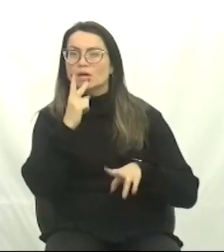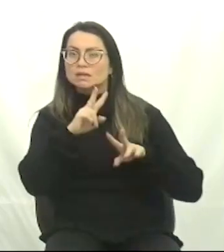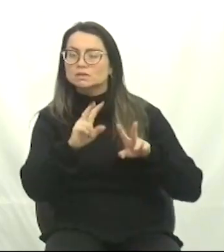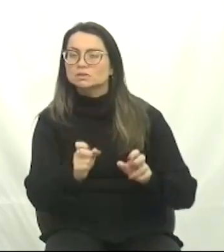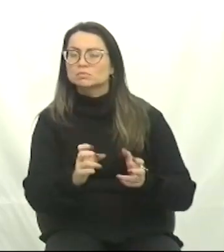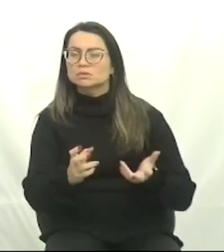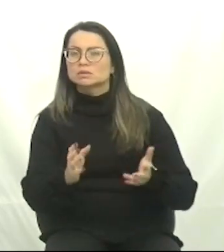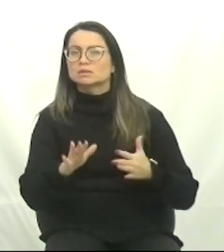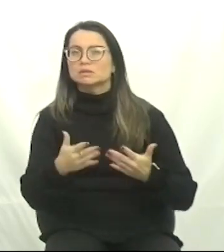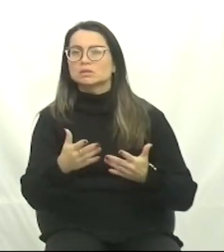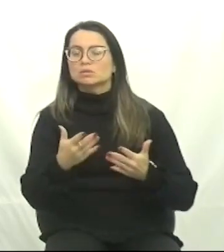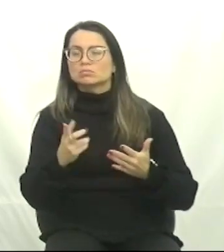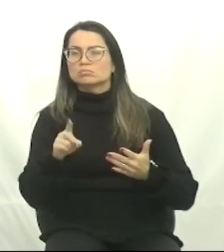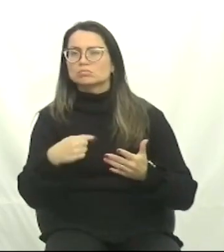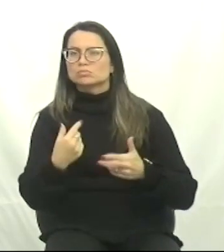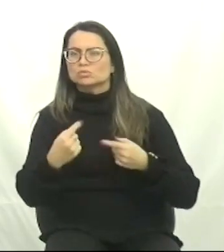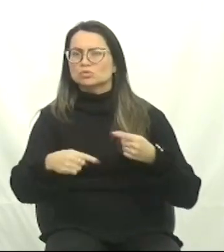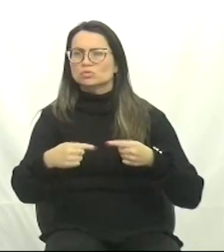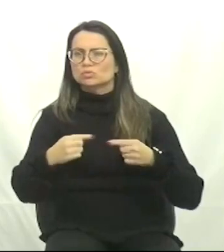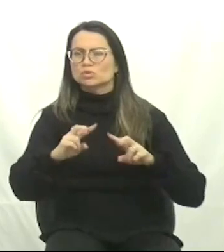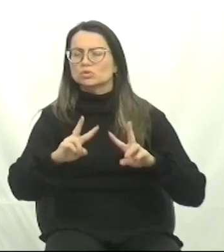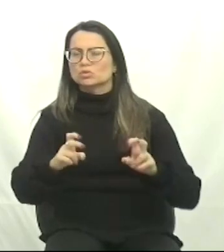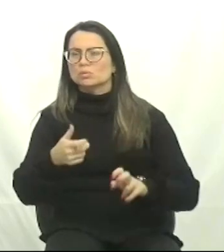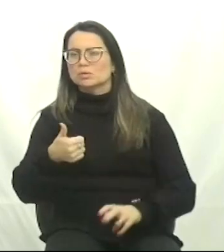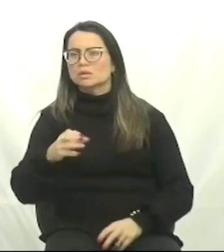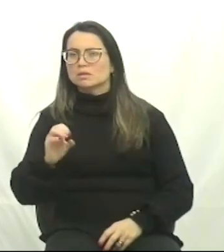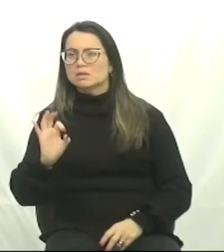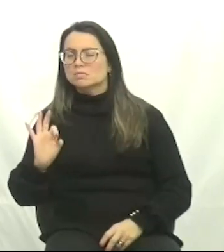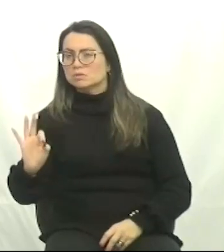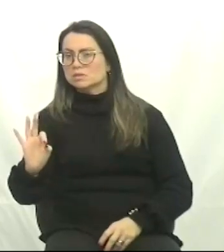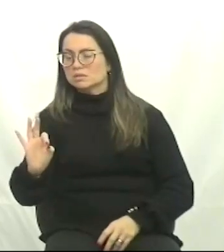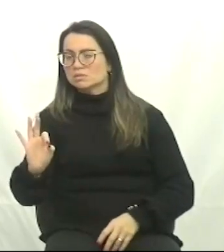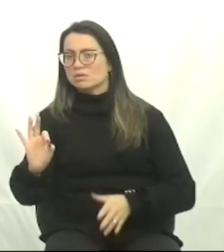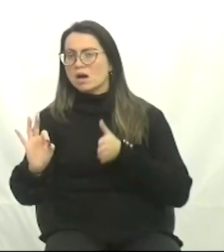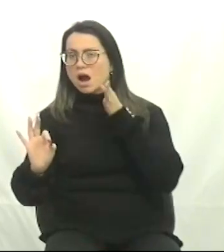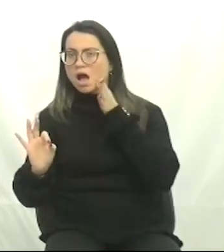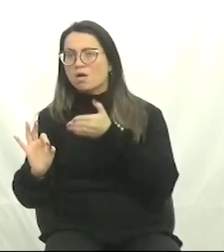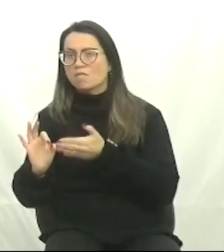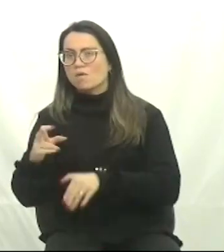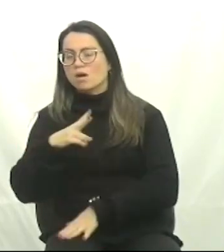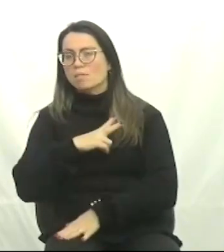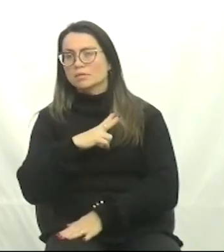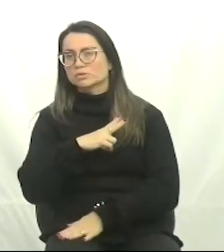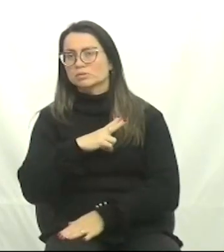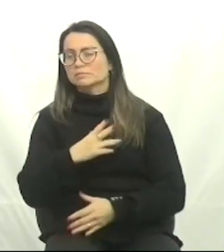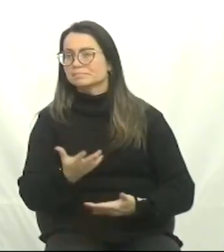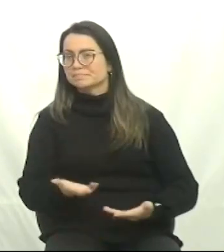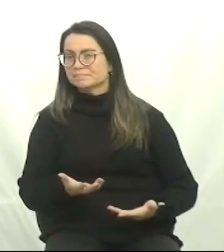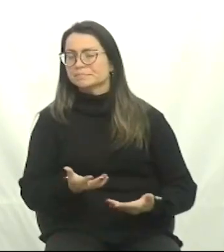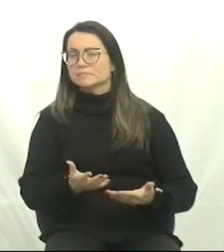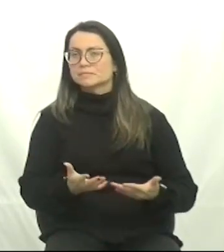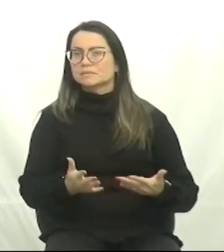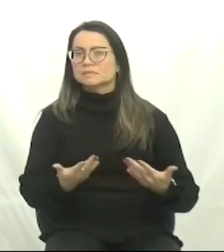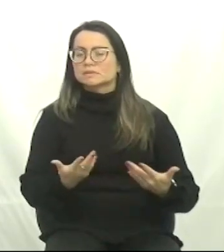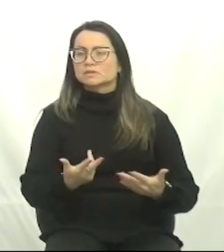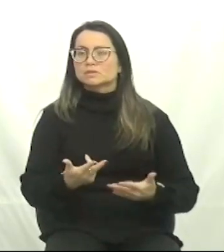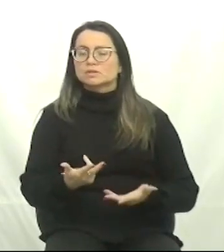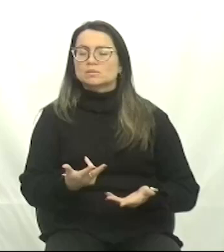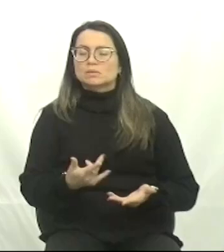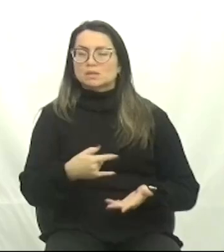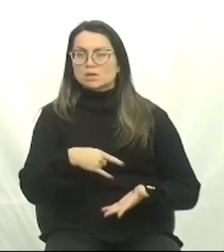os 10% que atualmente são destinados às privadas. Sobre a nota oficial da